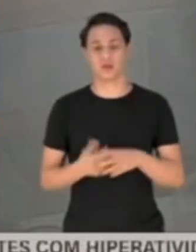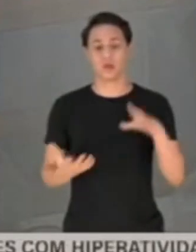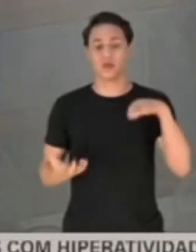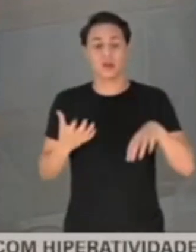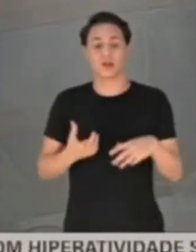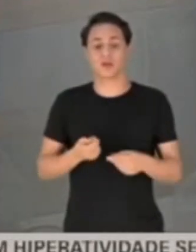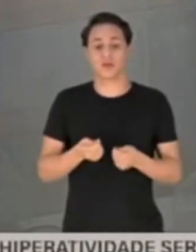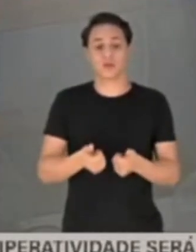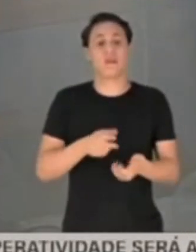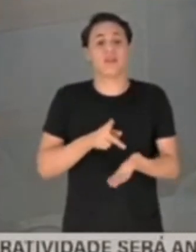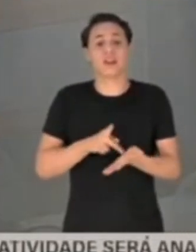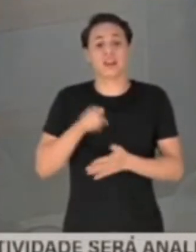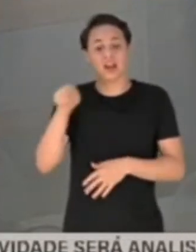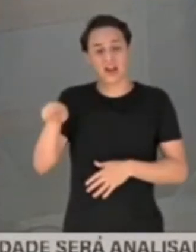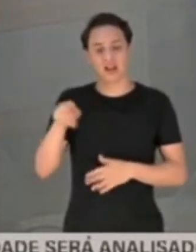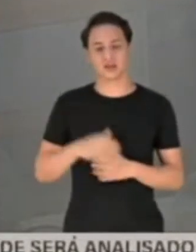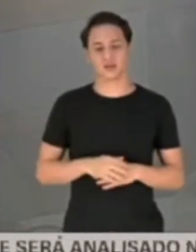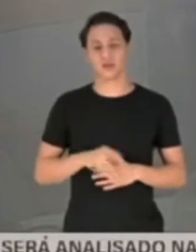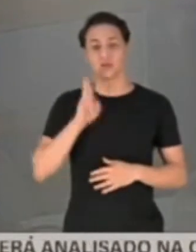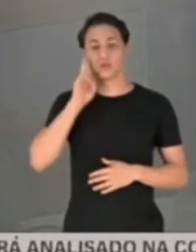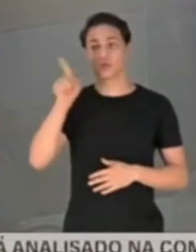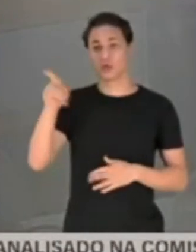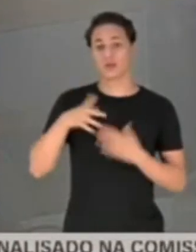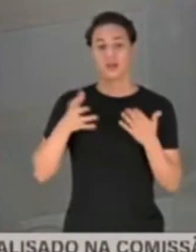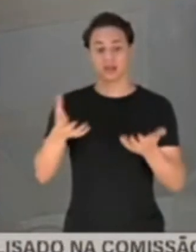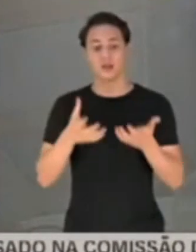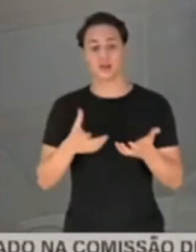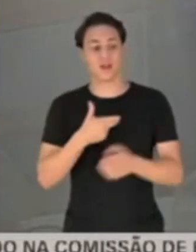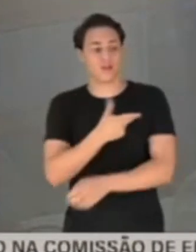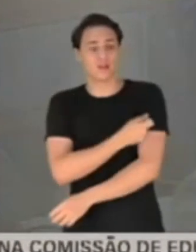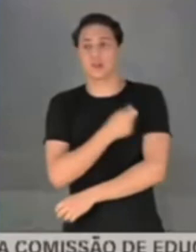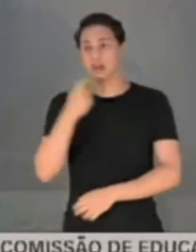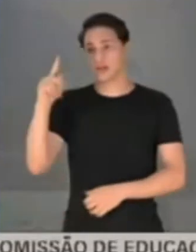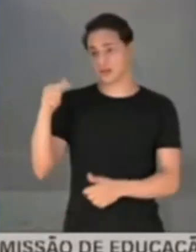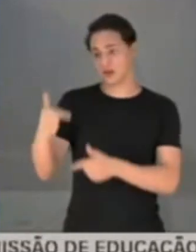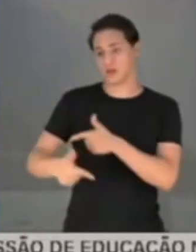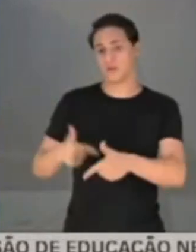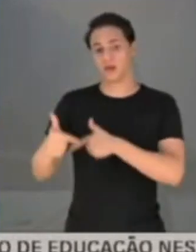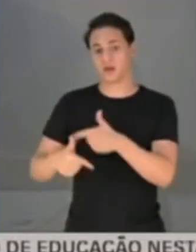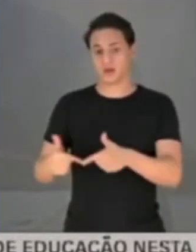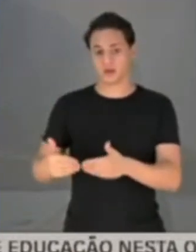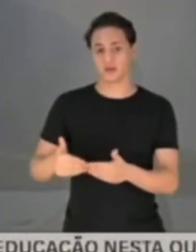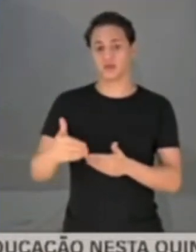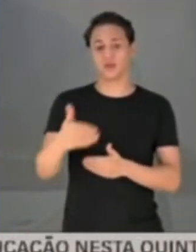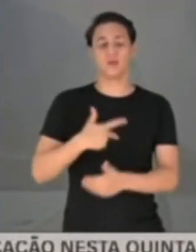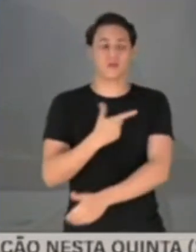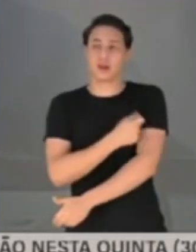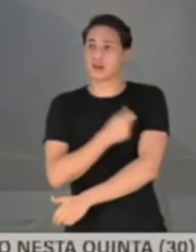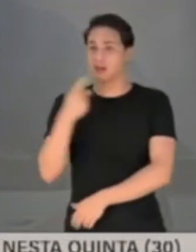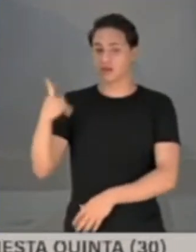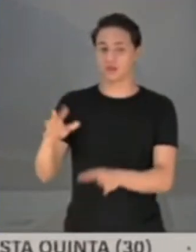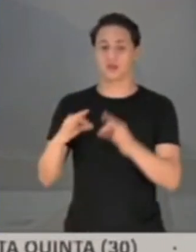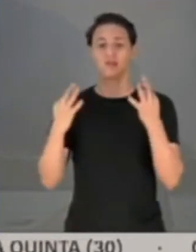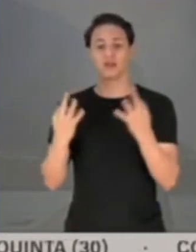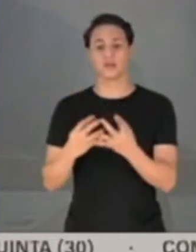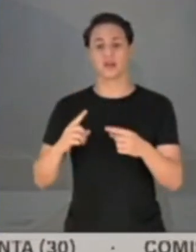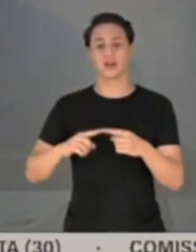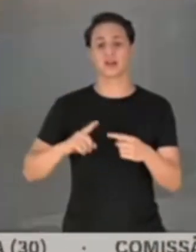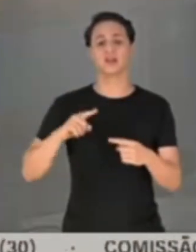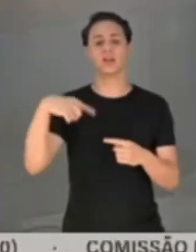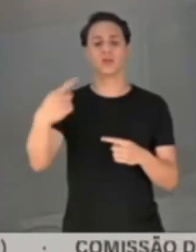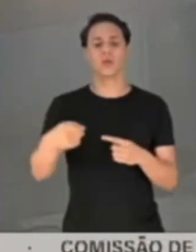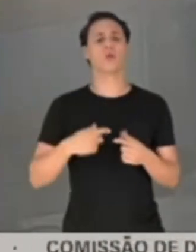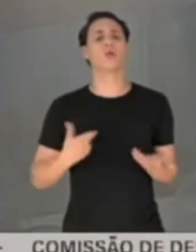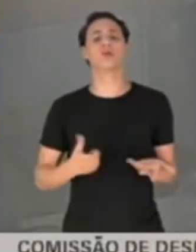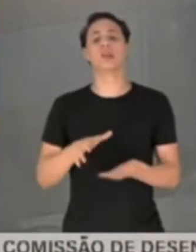A verdade é essa. O senhor queria vacinar os seus empregados para trabalhar, vacinar a sua família e depois... E os